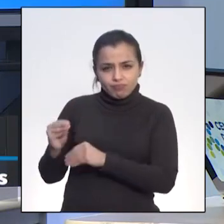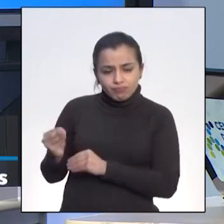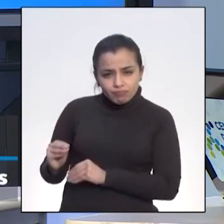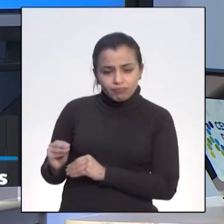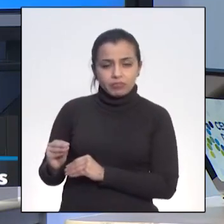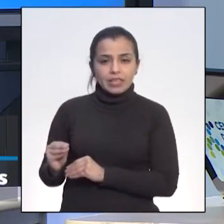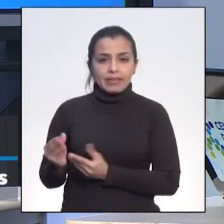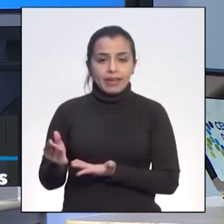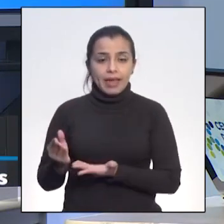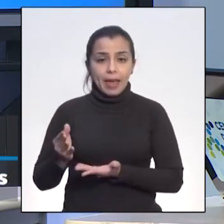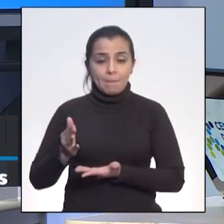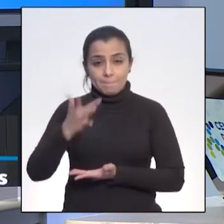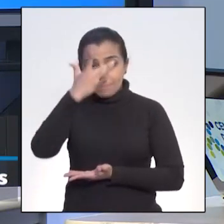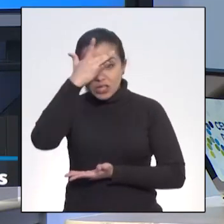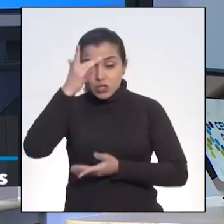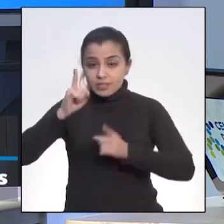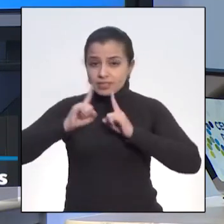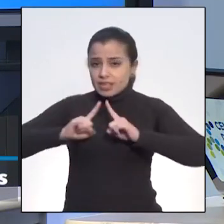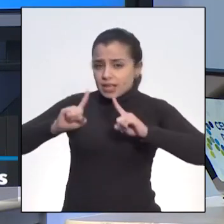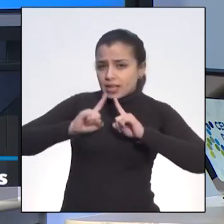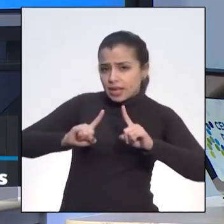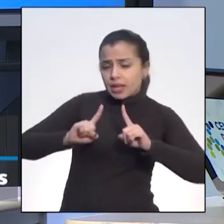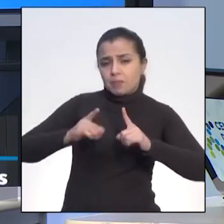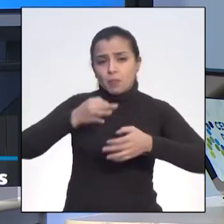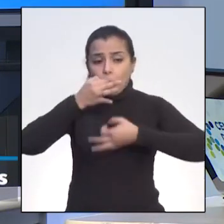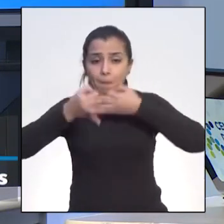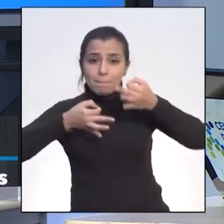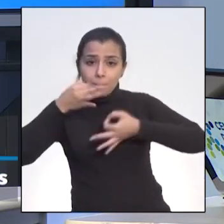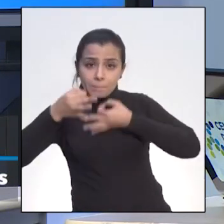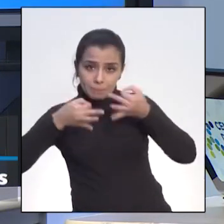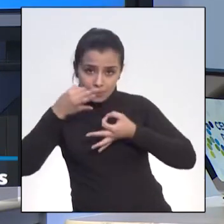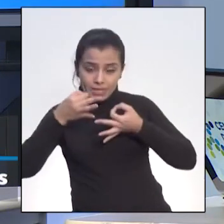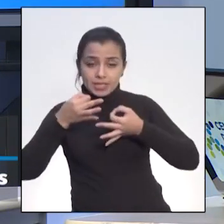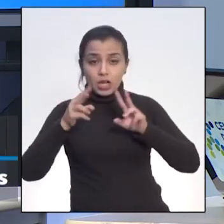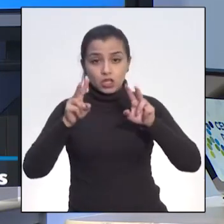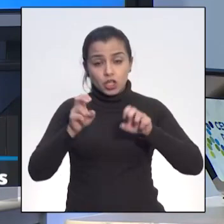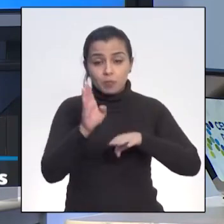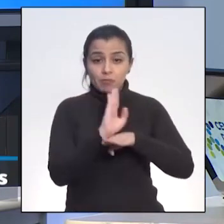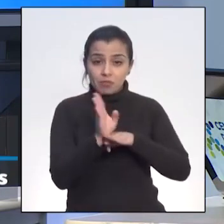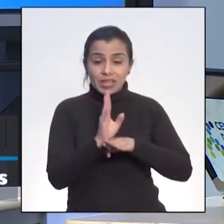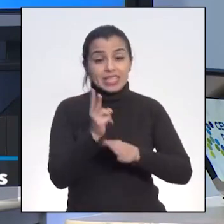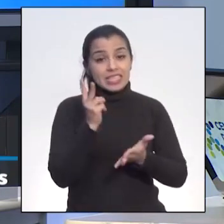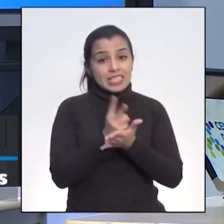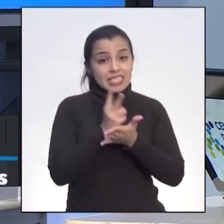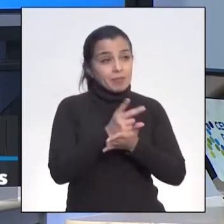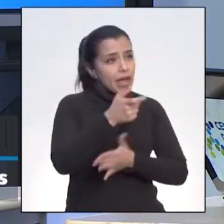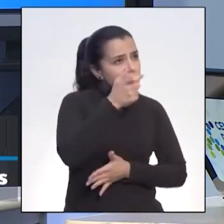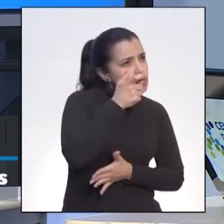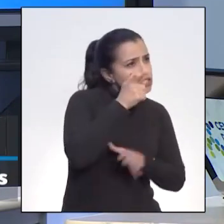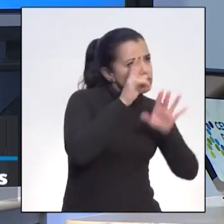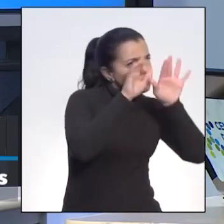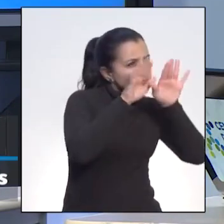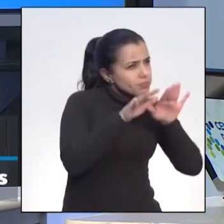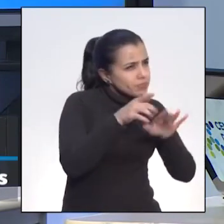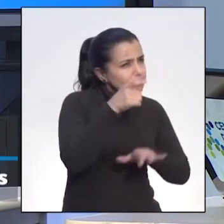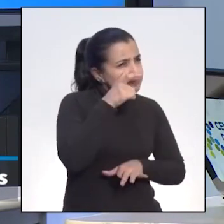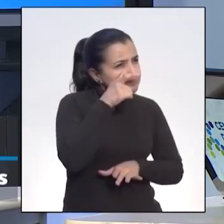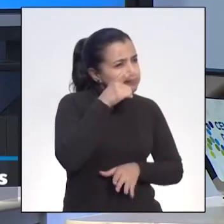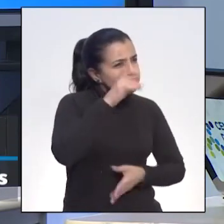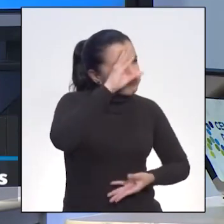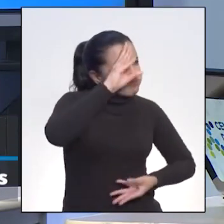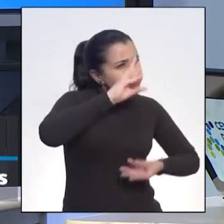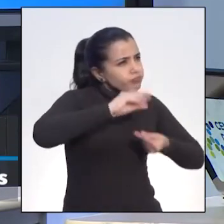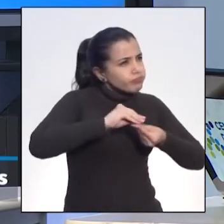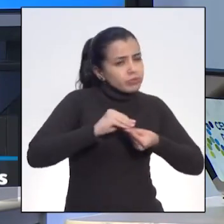vídeos no mesmo dia que o filme é lançado, fazendo o levantamento dos pontos positivos e negativos do filme. Eles contextualizam a